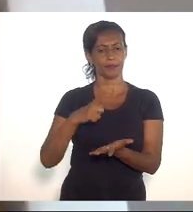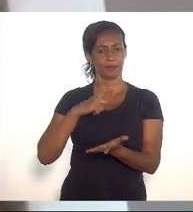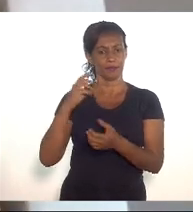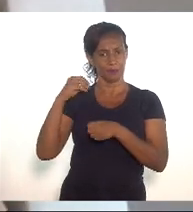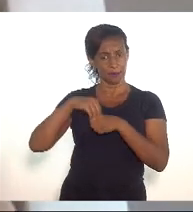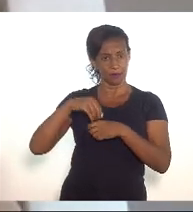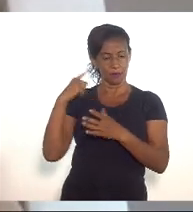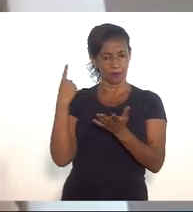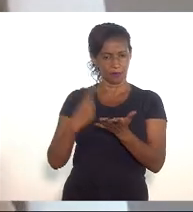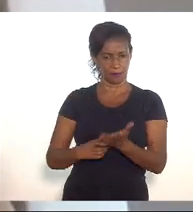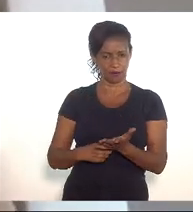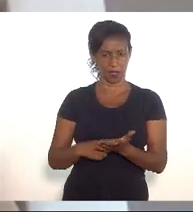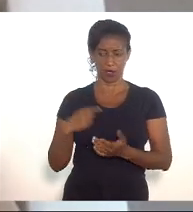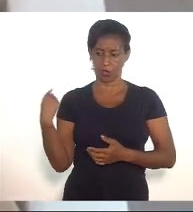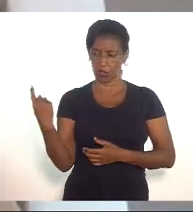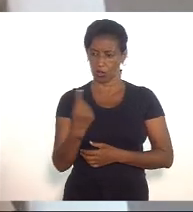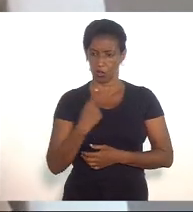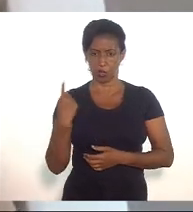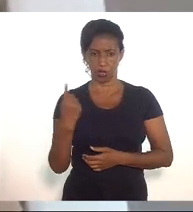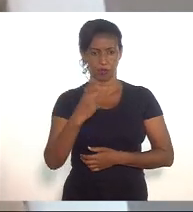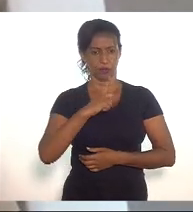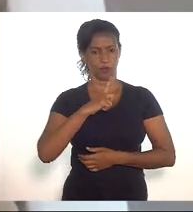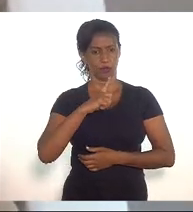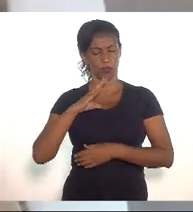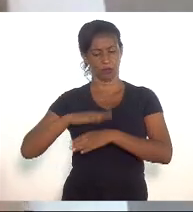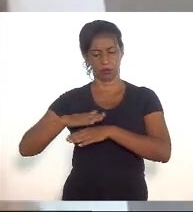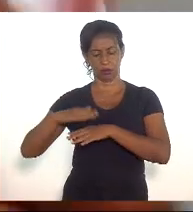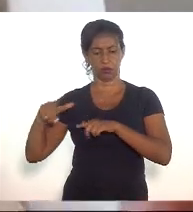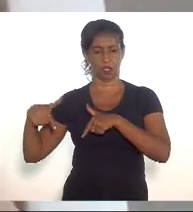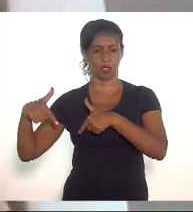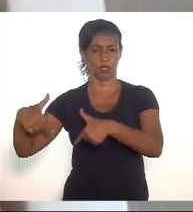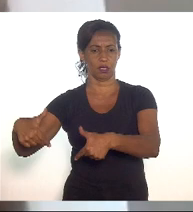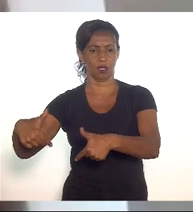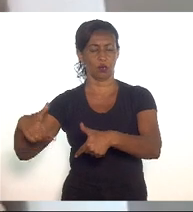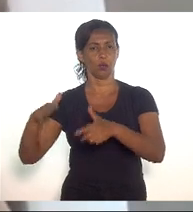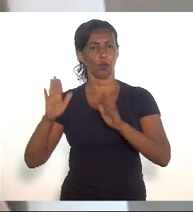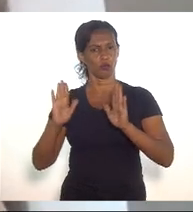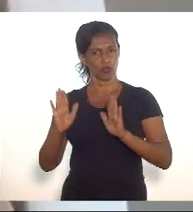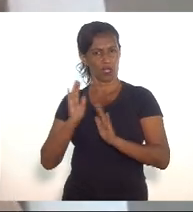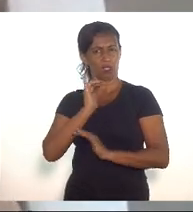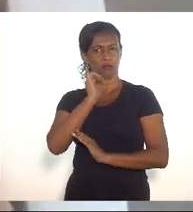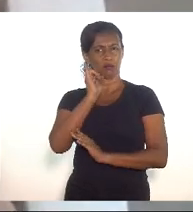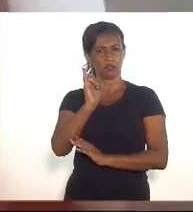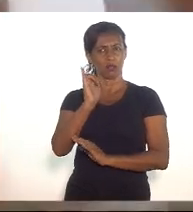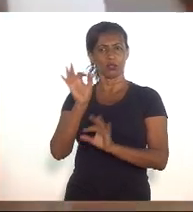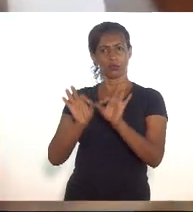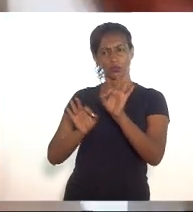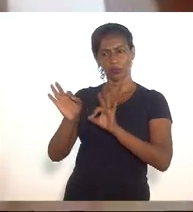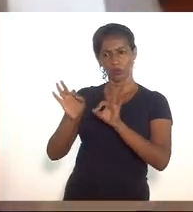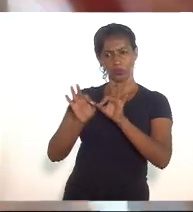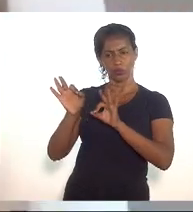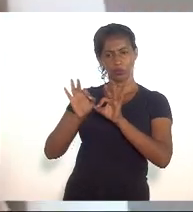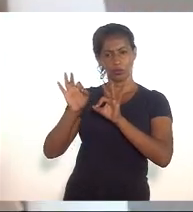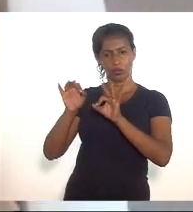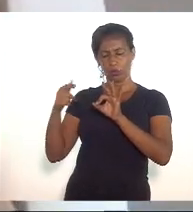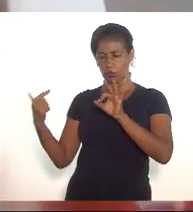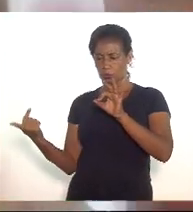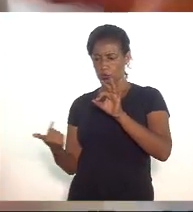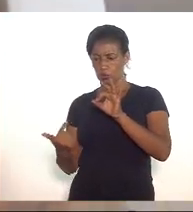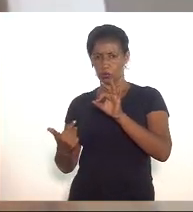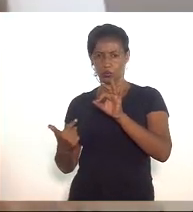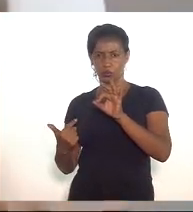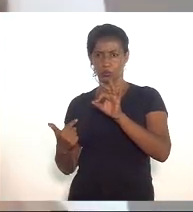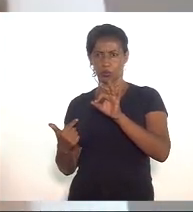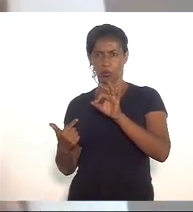do pacto nós vamos ter algumas ações, como eu havia dito, dos planos secundários, digamos assim, dos